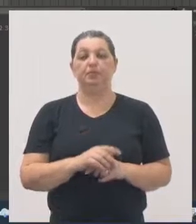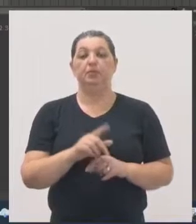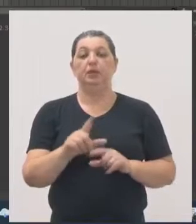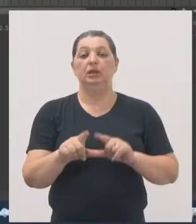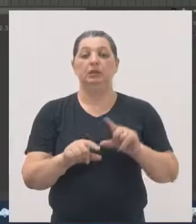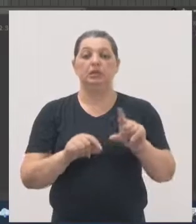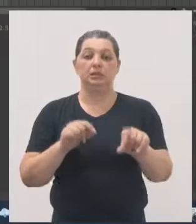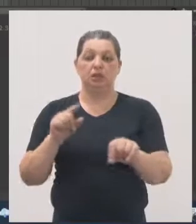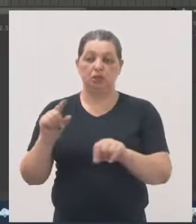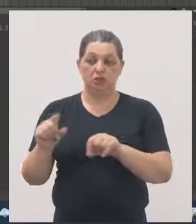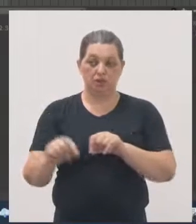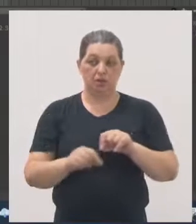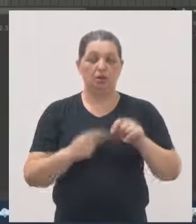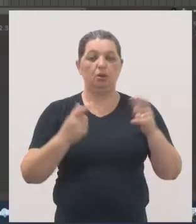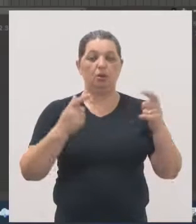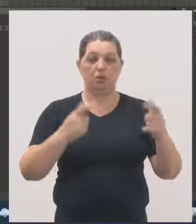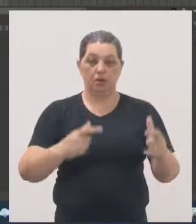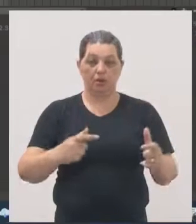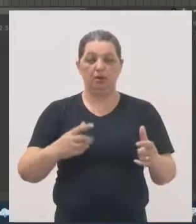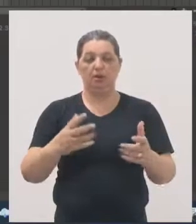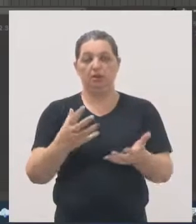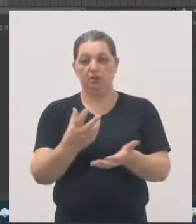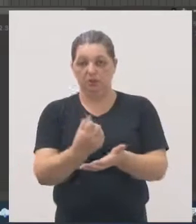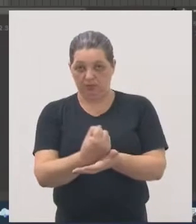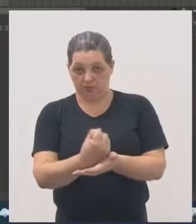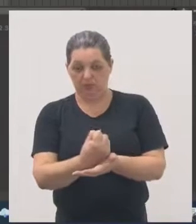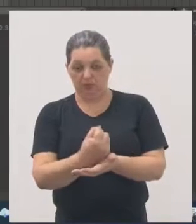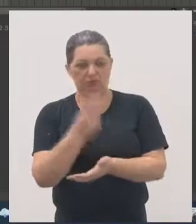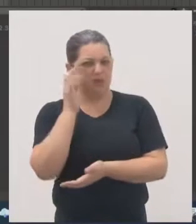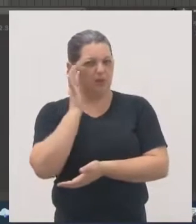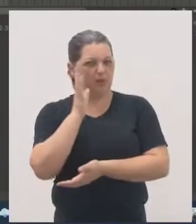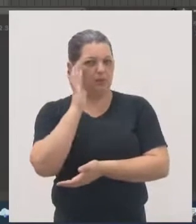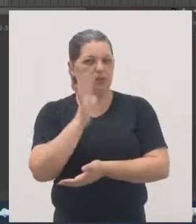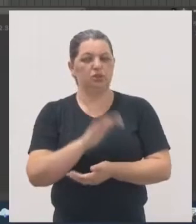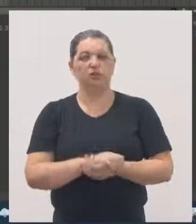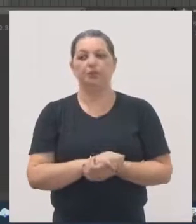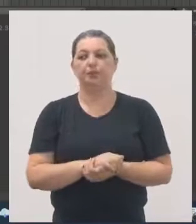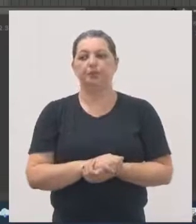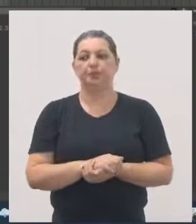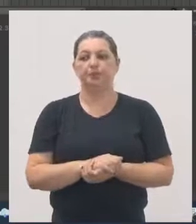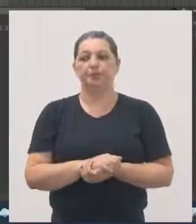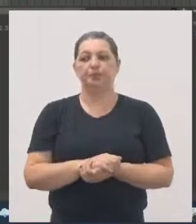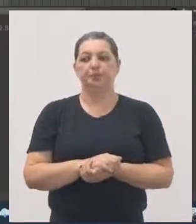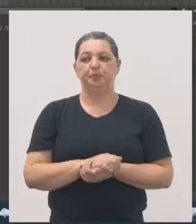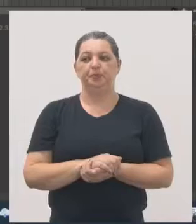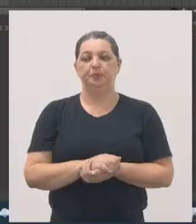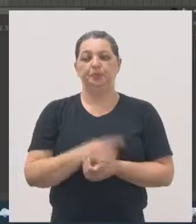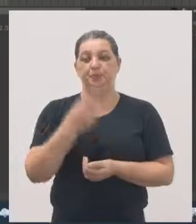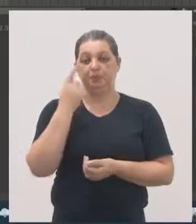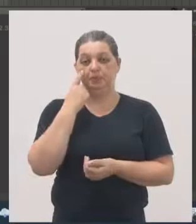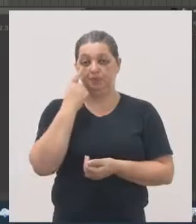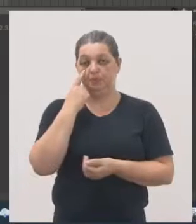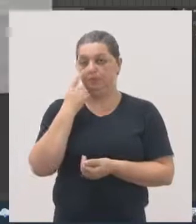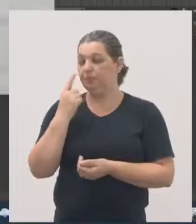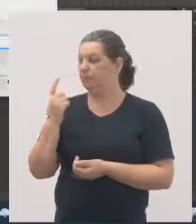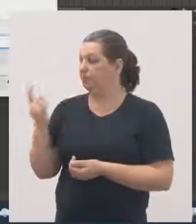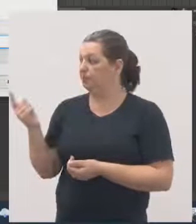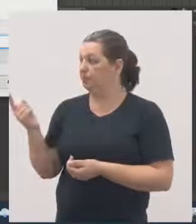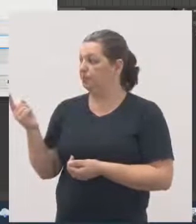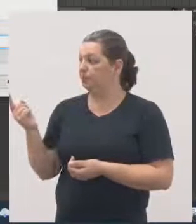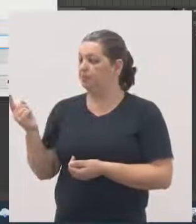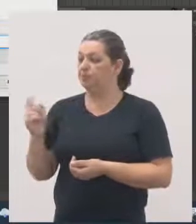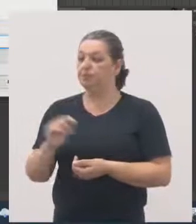selecionar aonde você quer salvar. Vamos imaginar aqui, ó, tá vendo? Aqui,